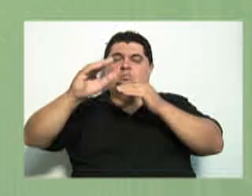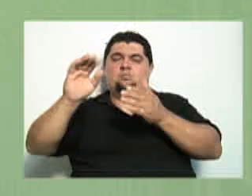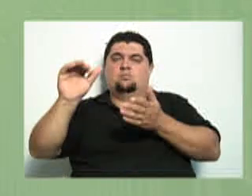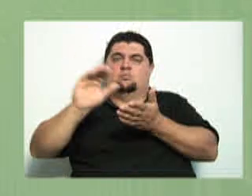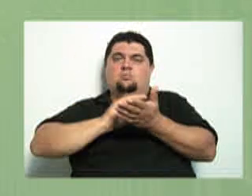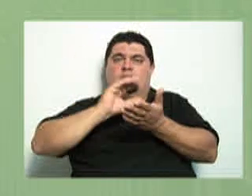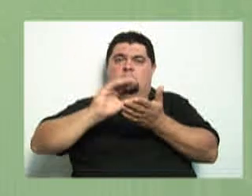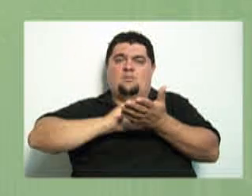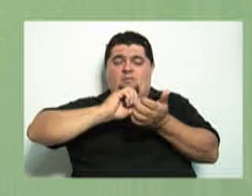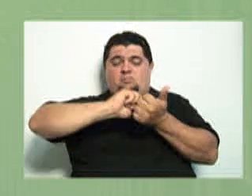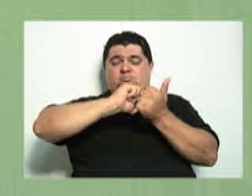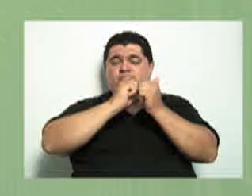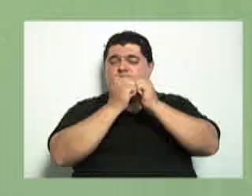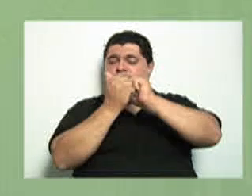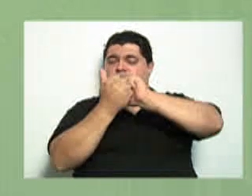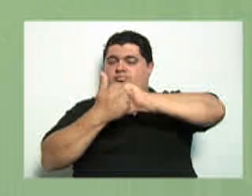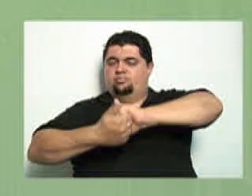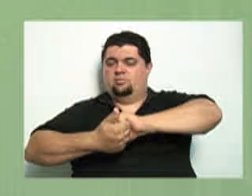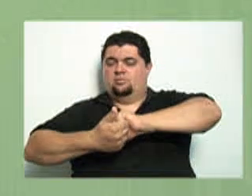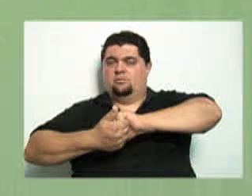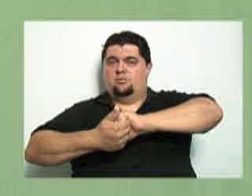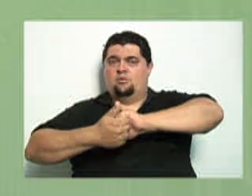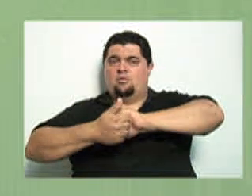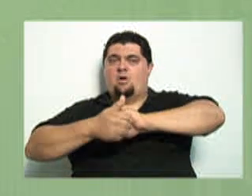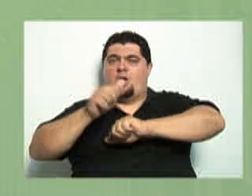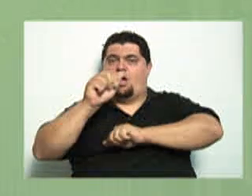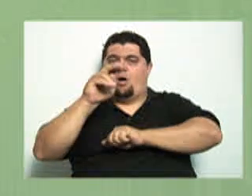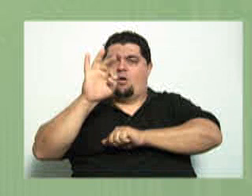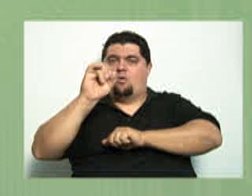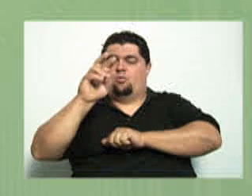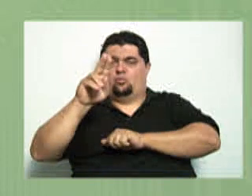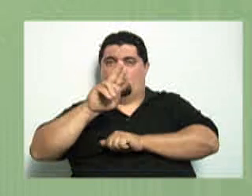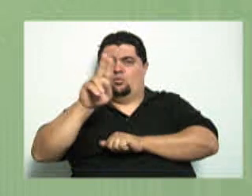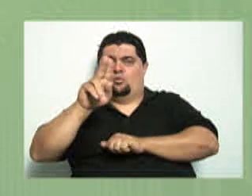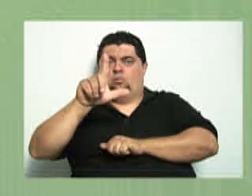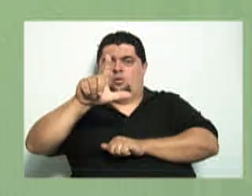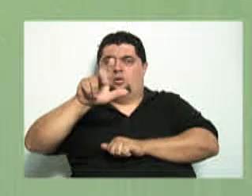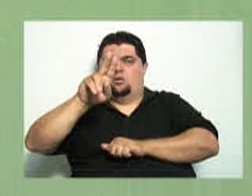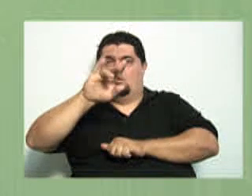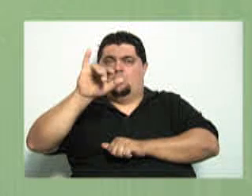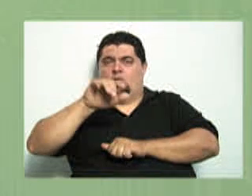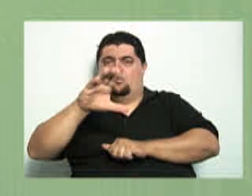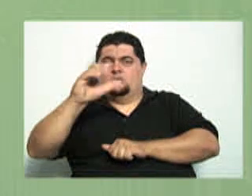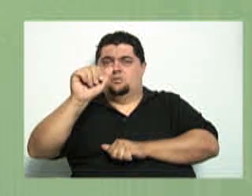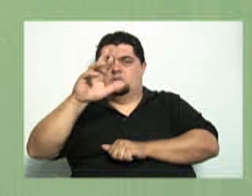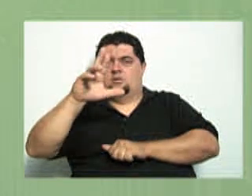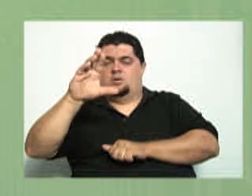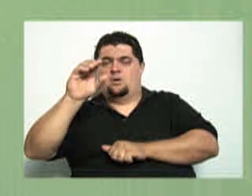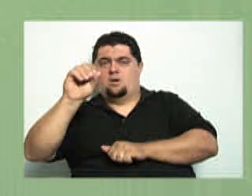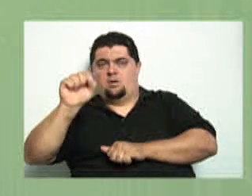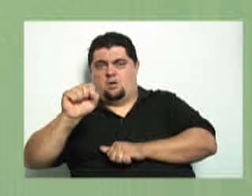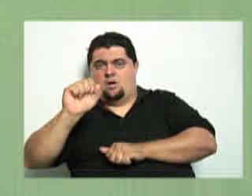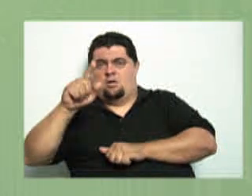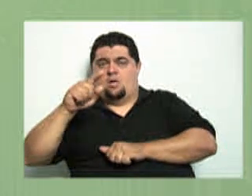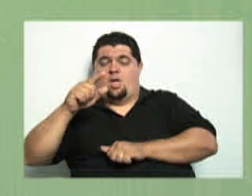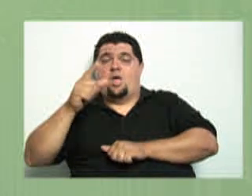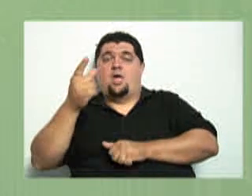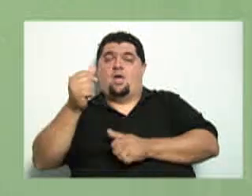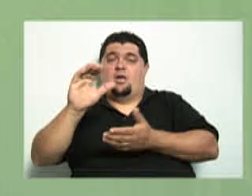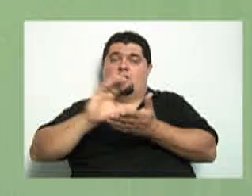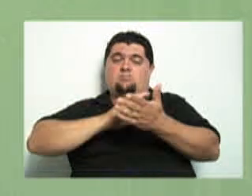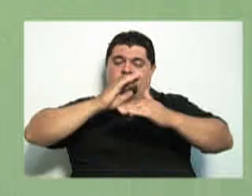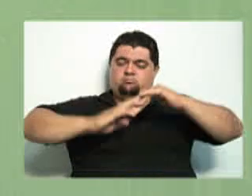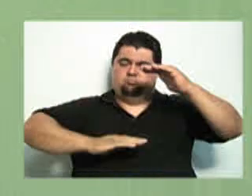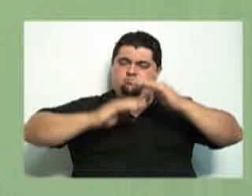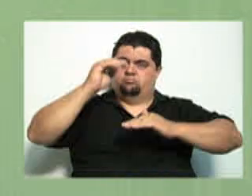é adaptado desse texto de um autor chamado Luiz Carlos Bresser Pereira, que é um grande economista, um